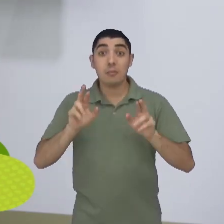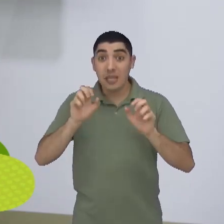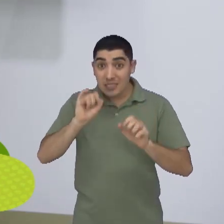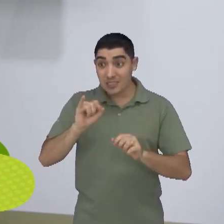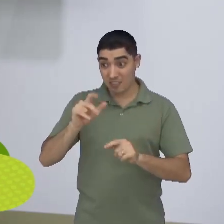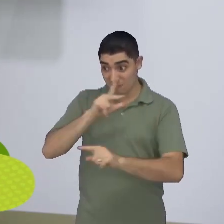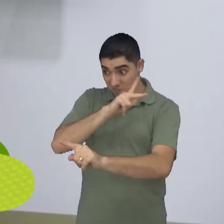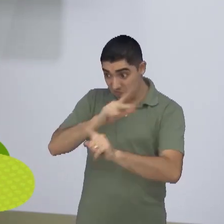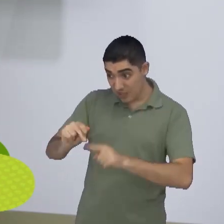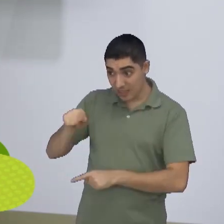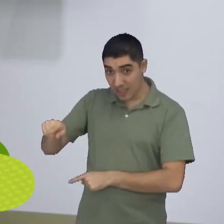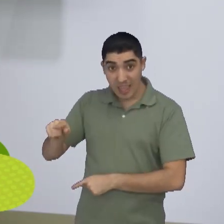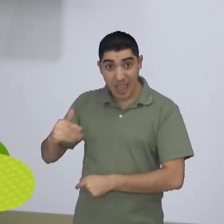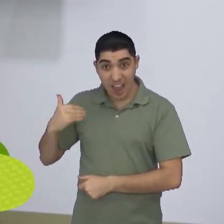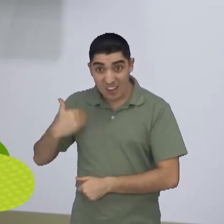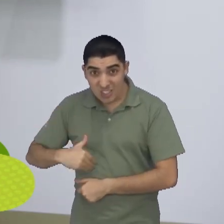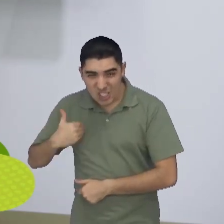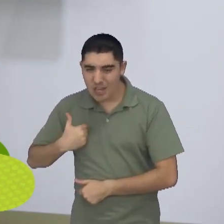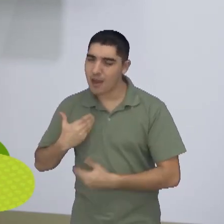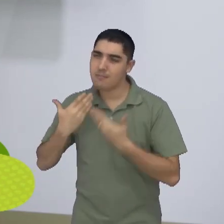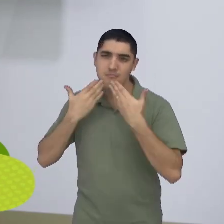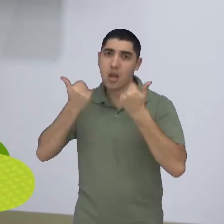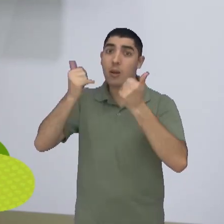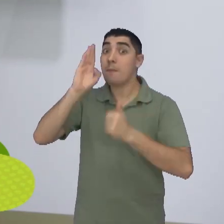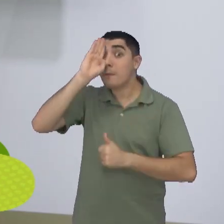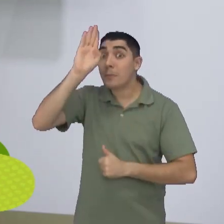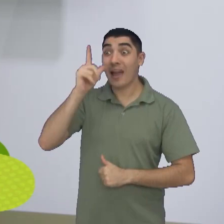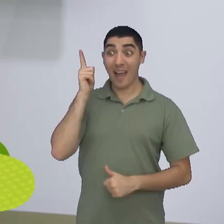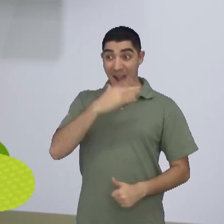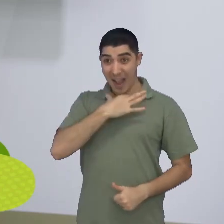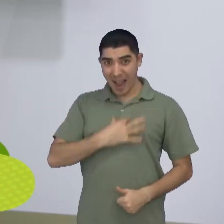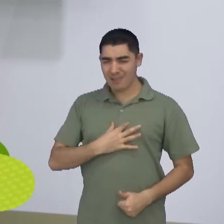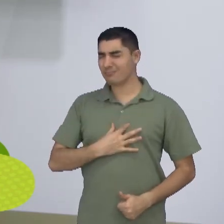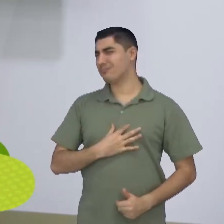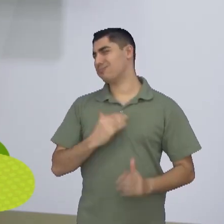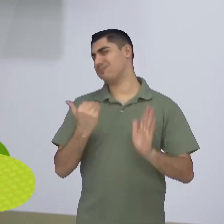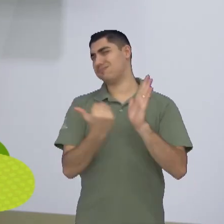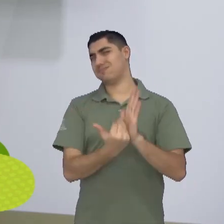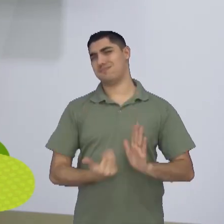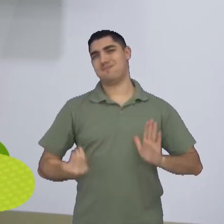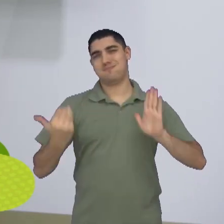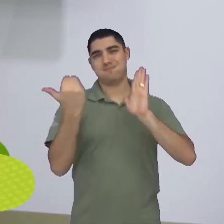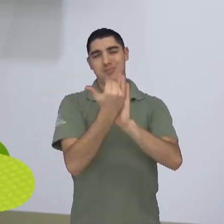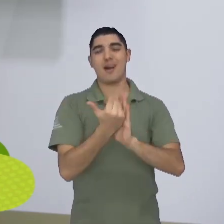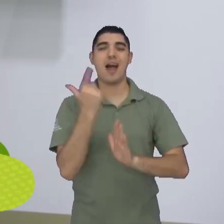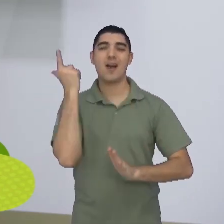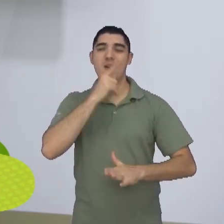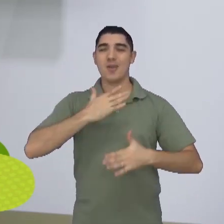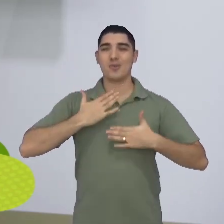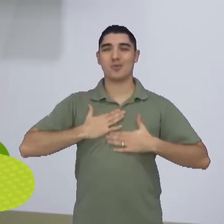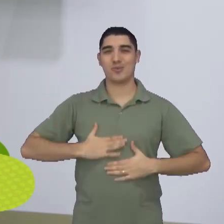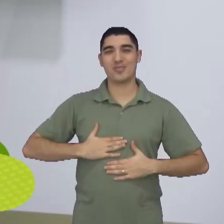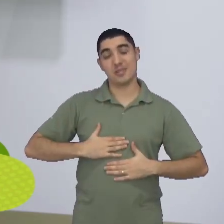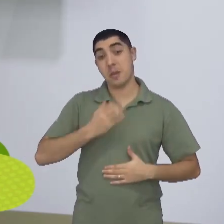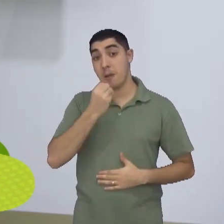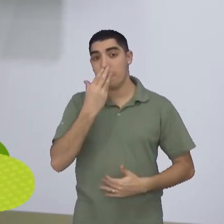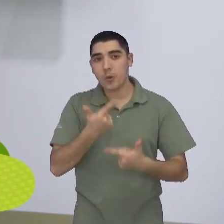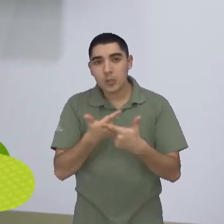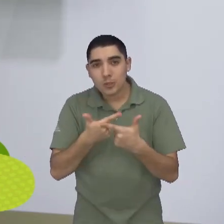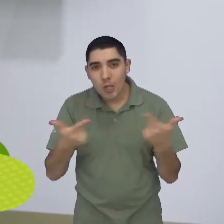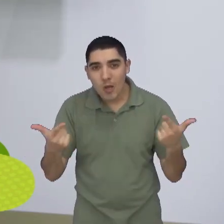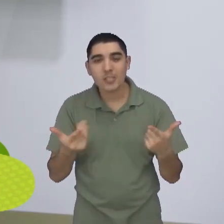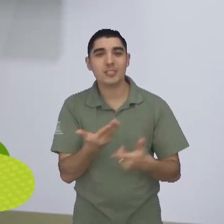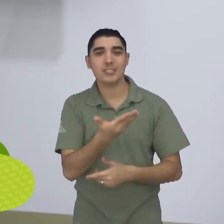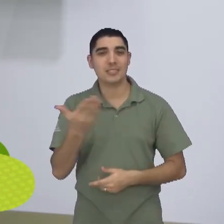Argentina valendo medalha, que é muito melhor, que aí, para mim, pelo menos, o coração fica mais quentinho para poder curtir o final de semana. E boa sorte também ao